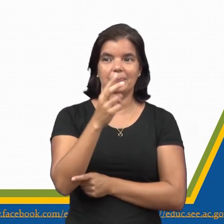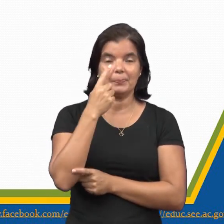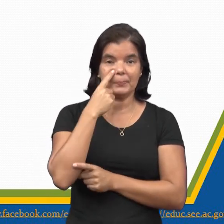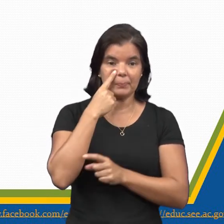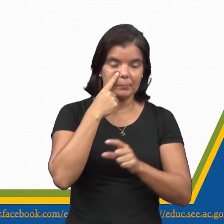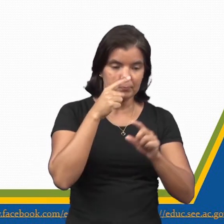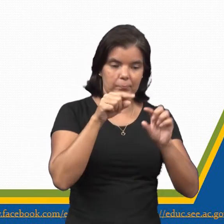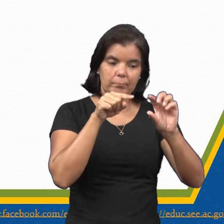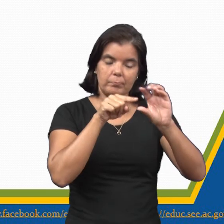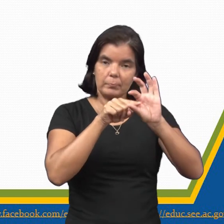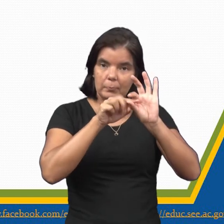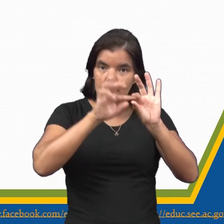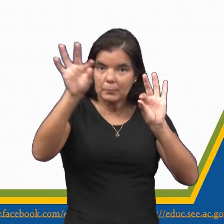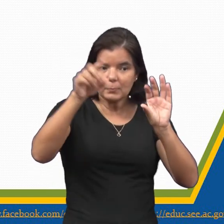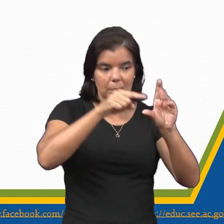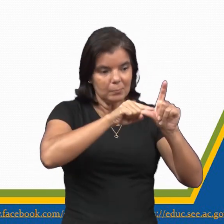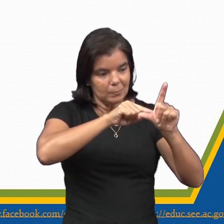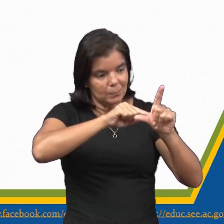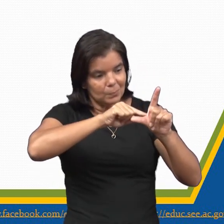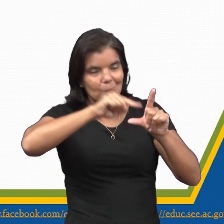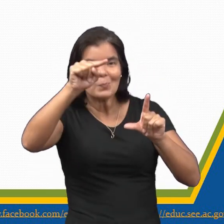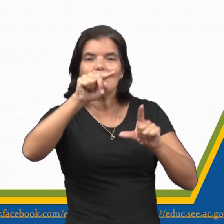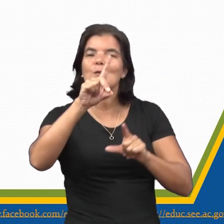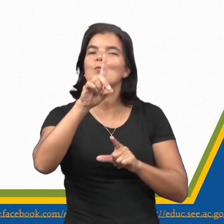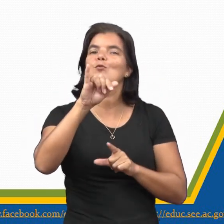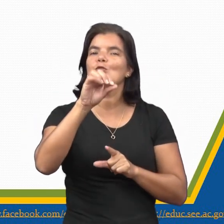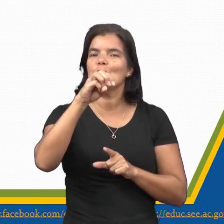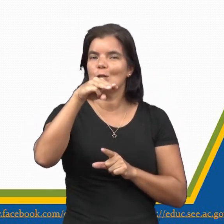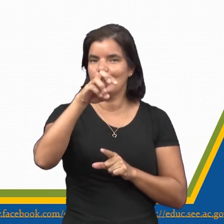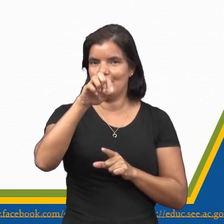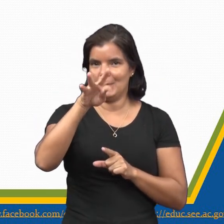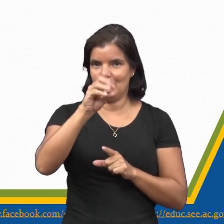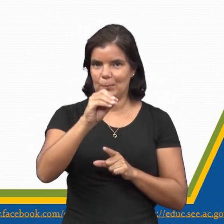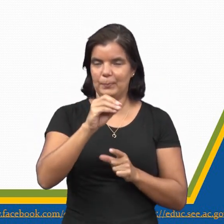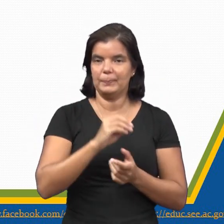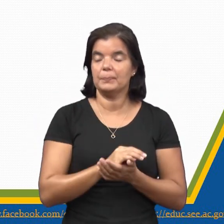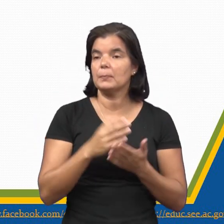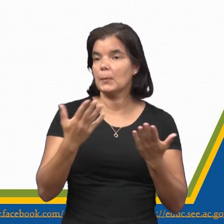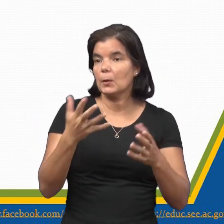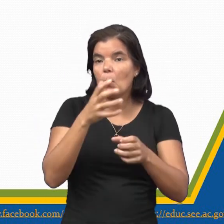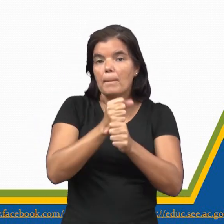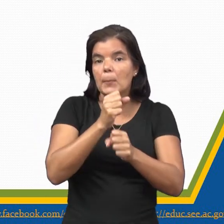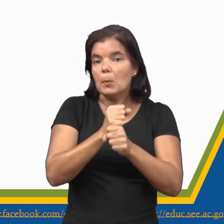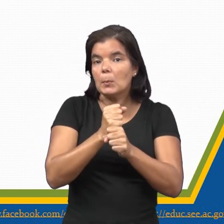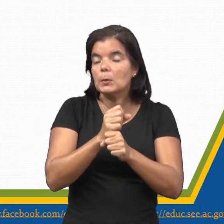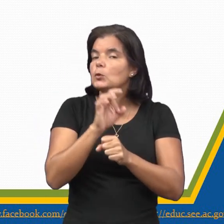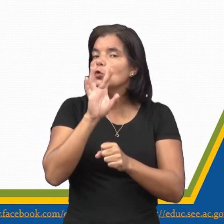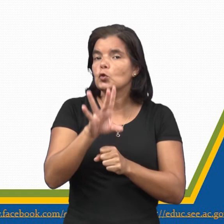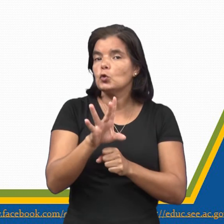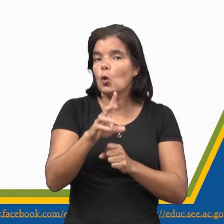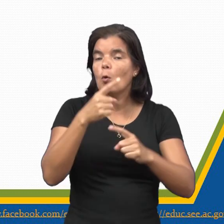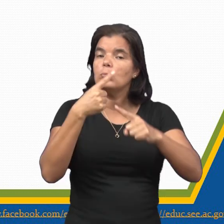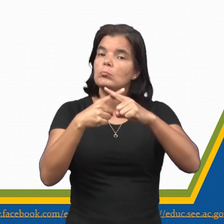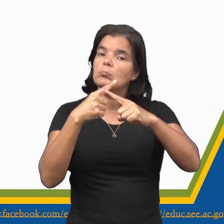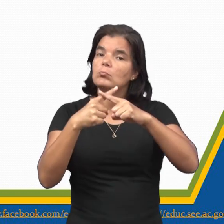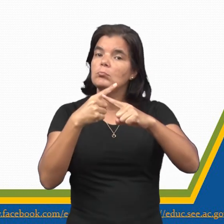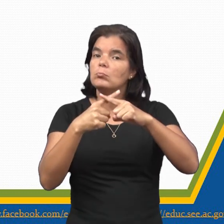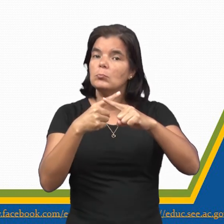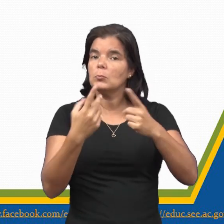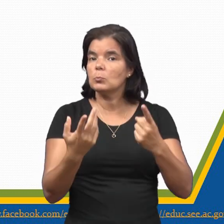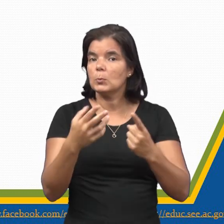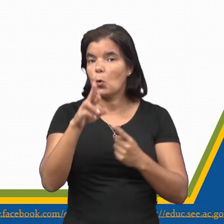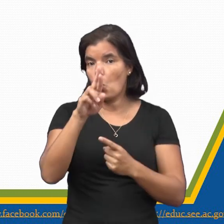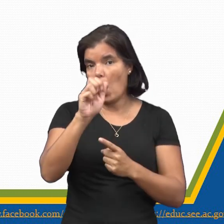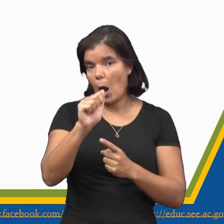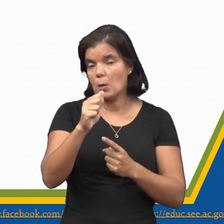que o diâmetro é o dobro do raio. Então, para calcular o diâmetro, basta multiplicar o